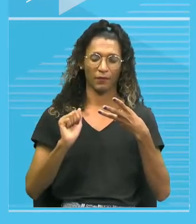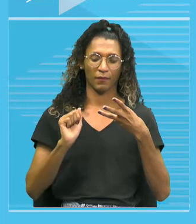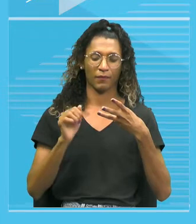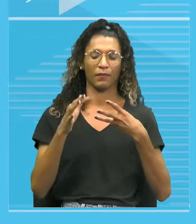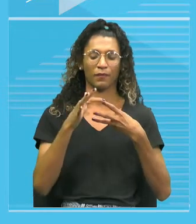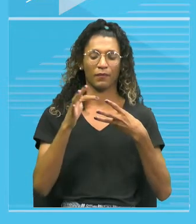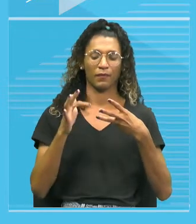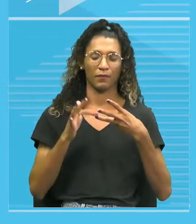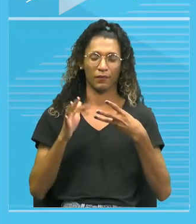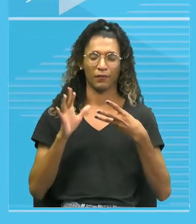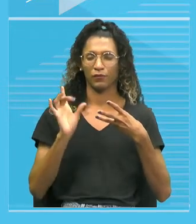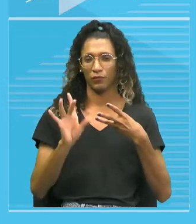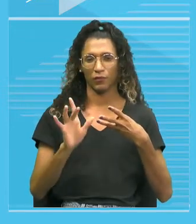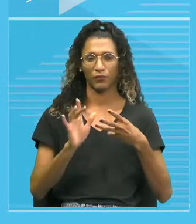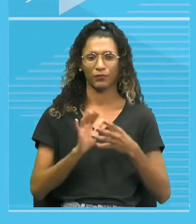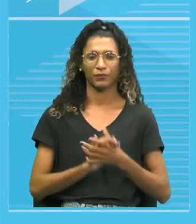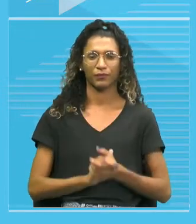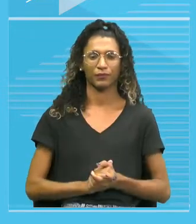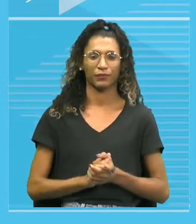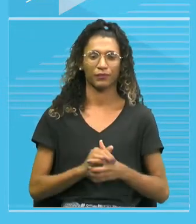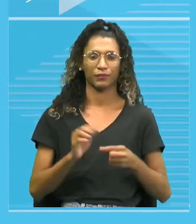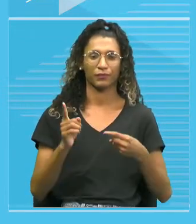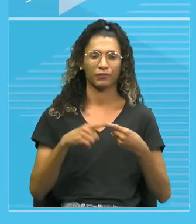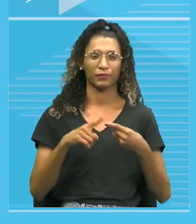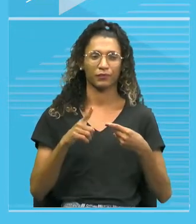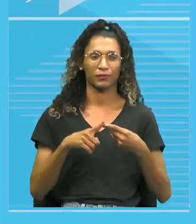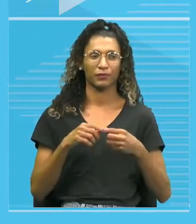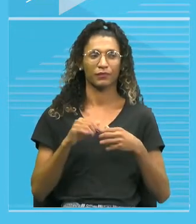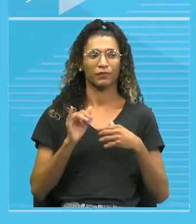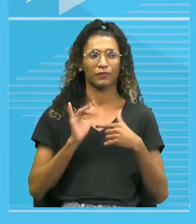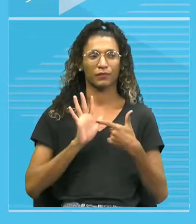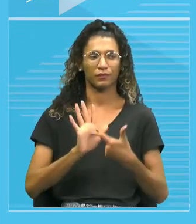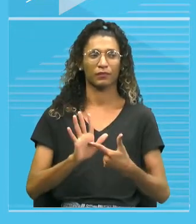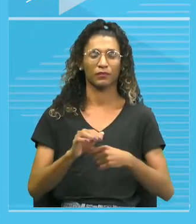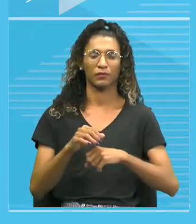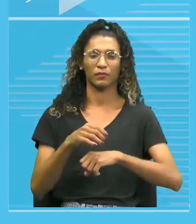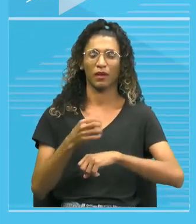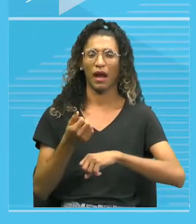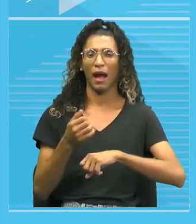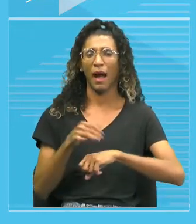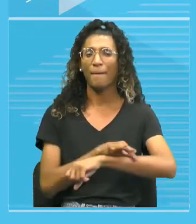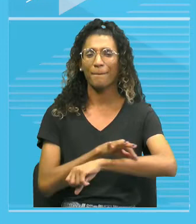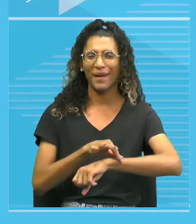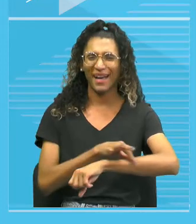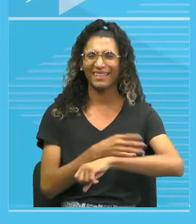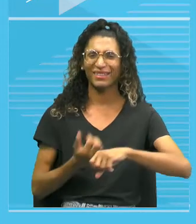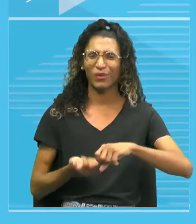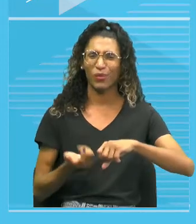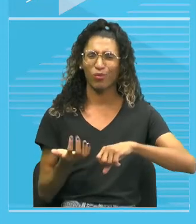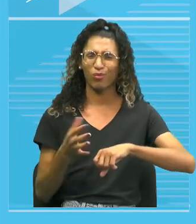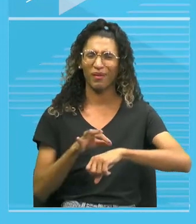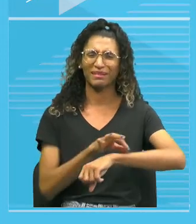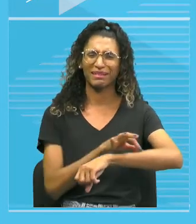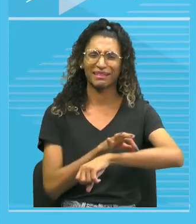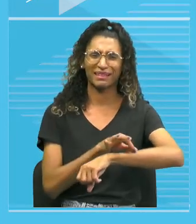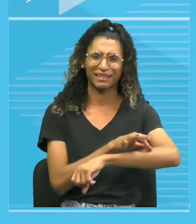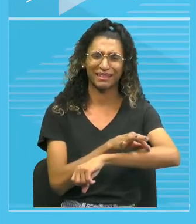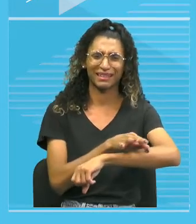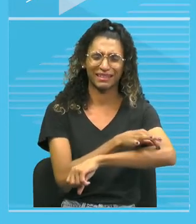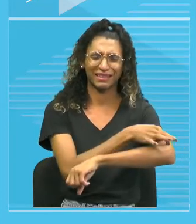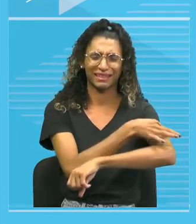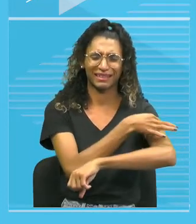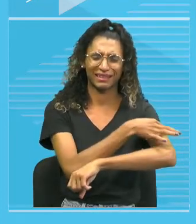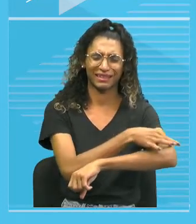gama. As radiações alfa causam queimaduras, porque são radiação